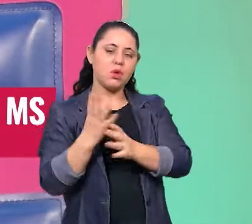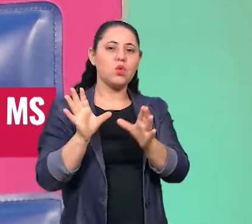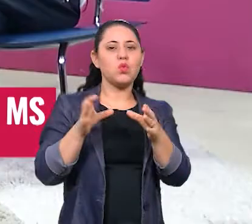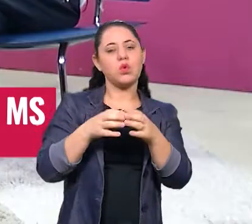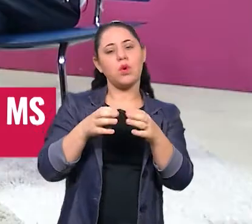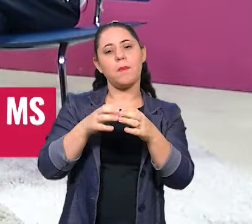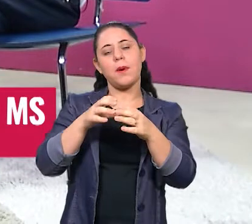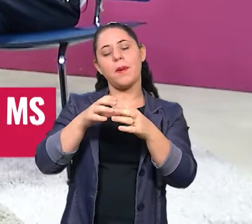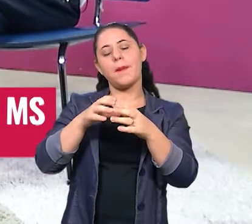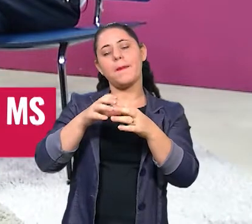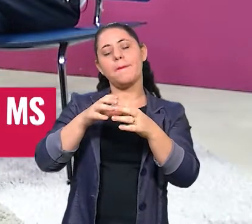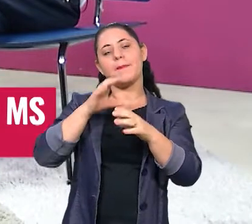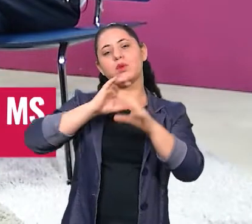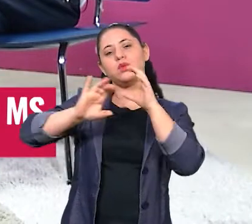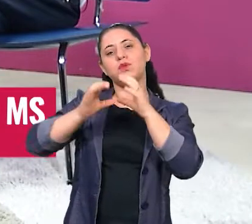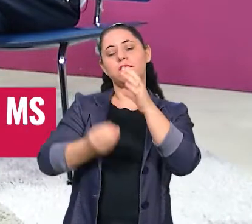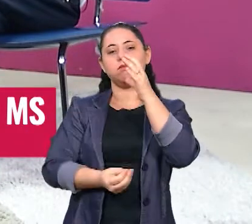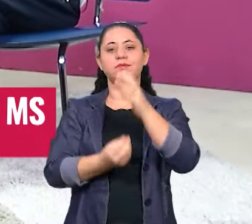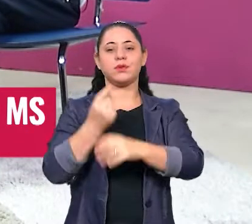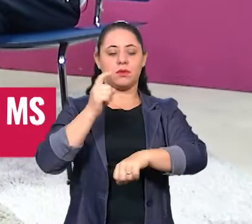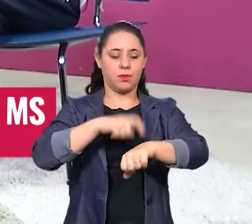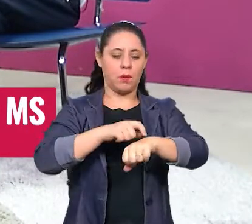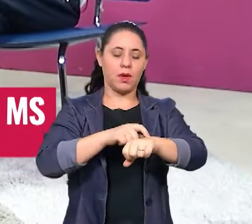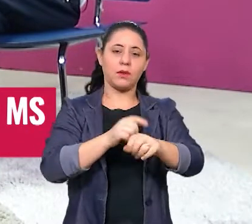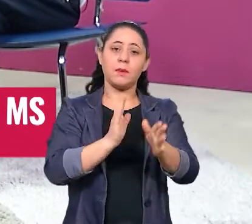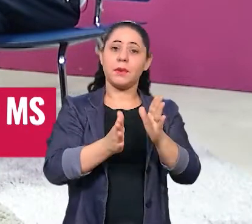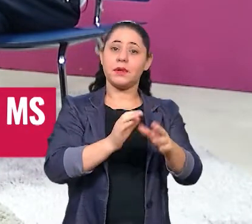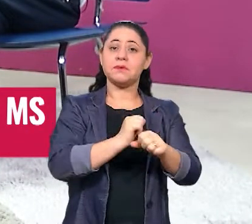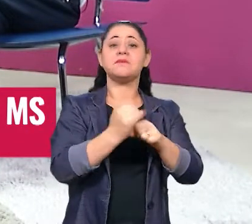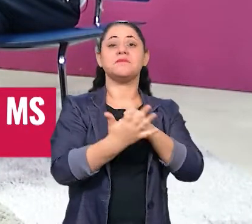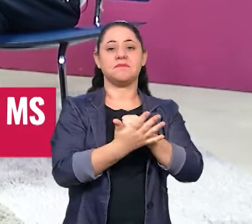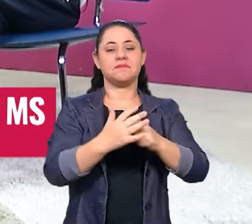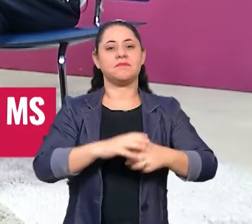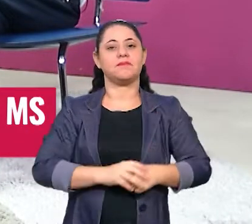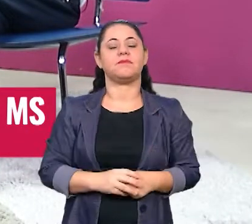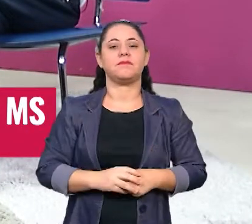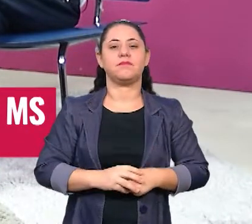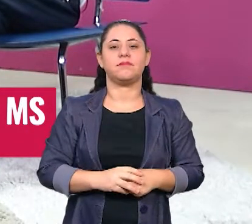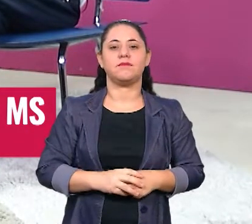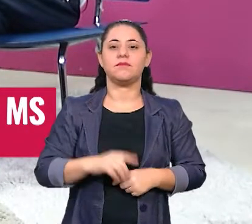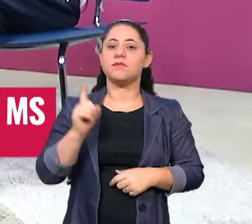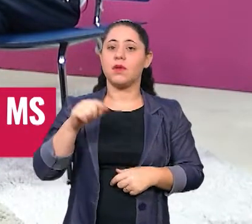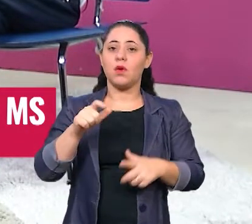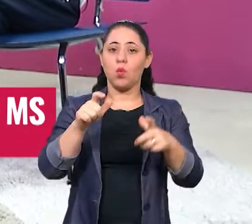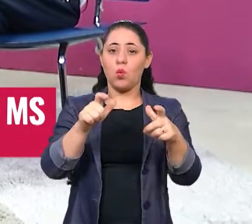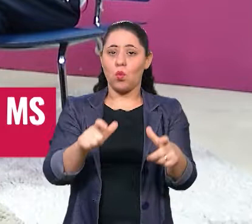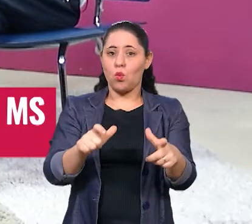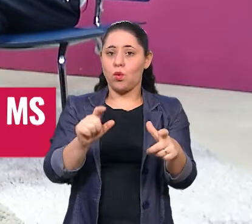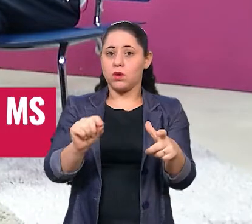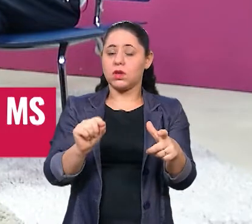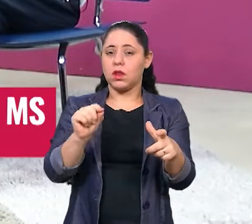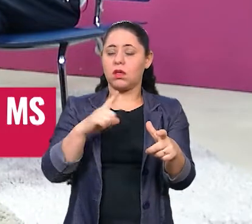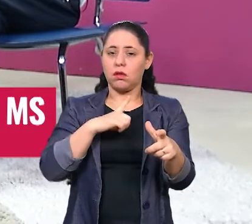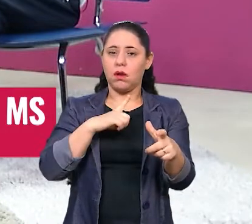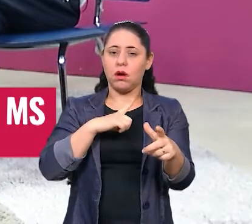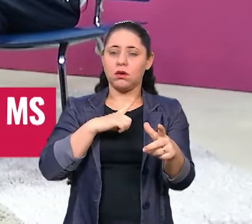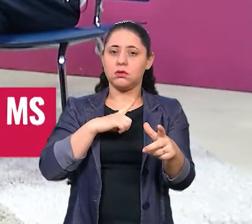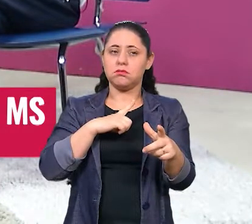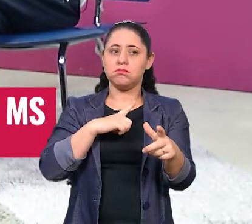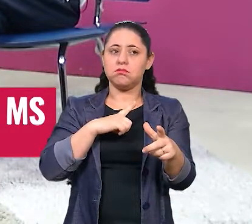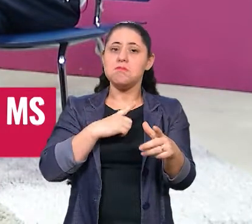criadas durante o período pandêmico. Então, assim, é incrível. E é um espaço, né,